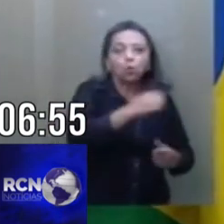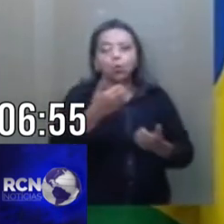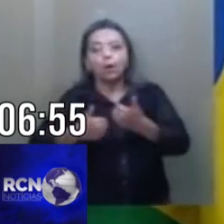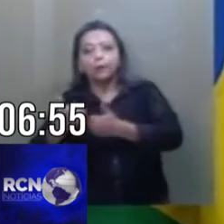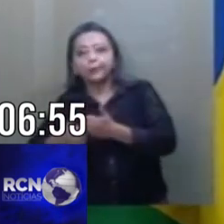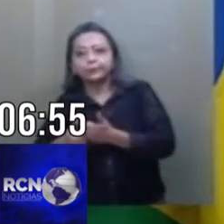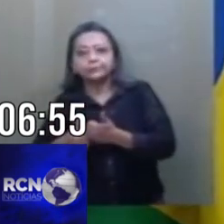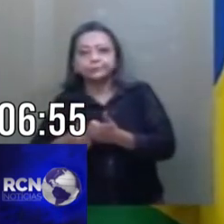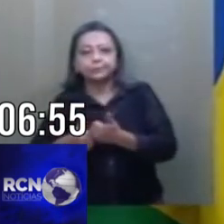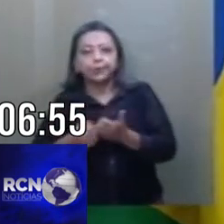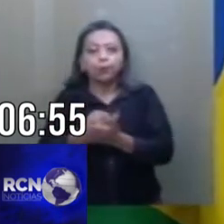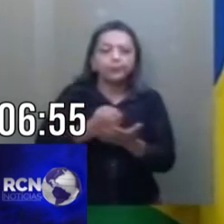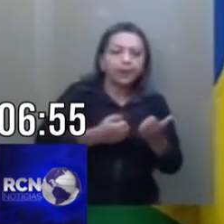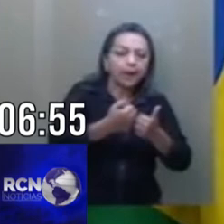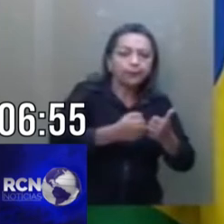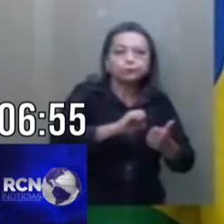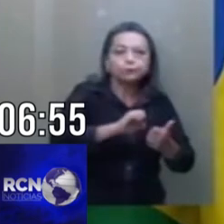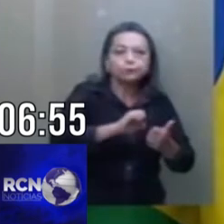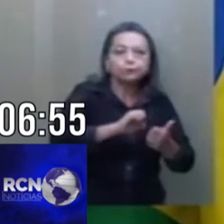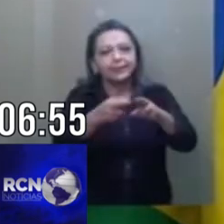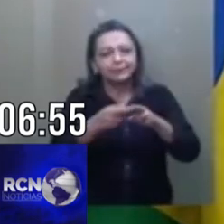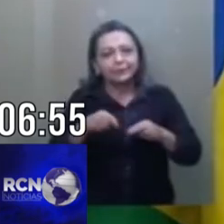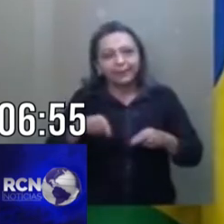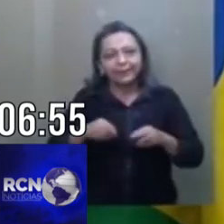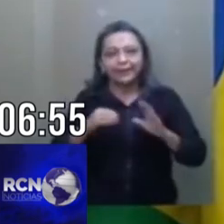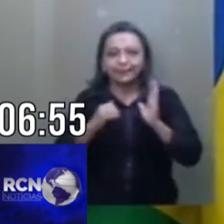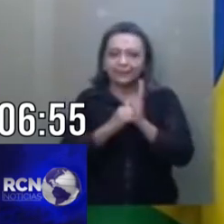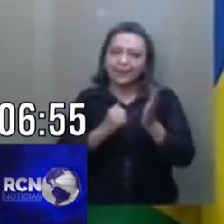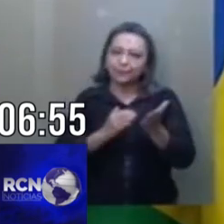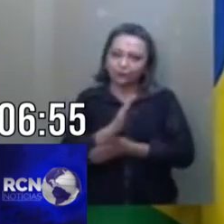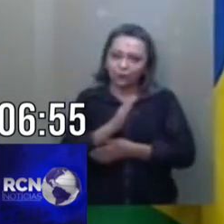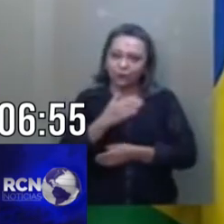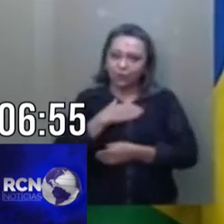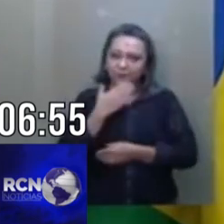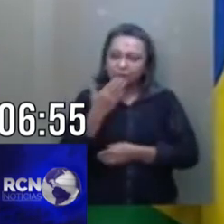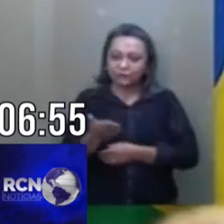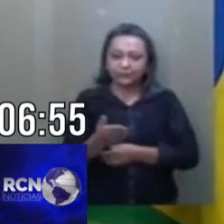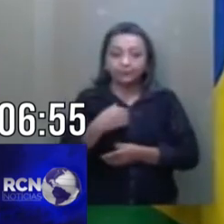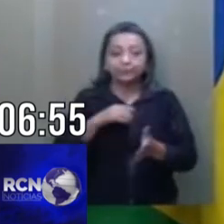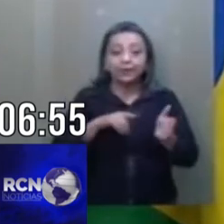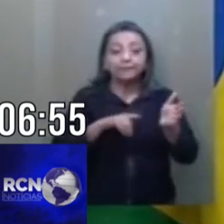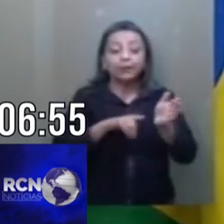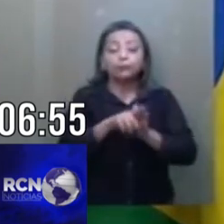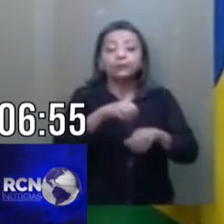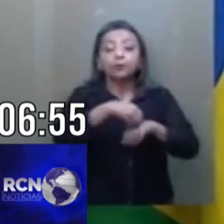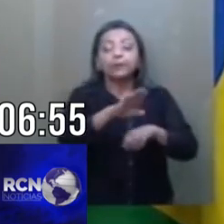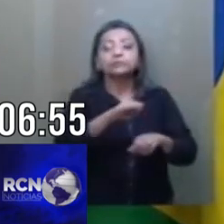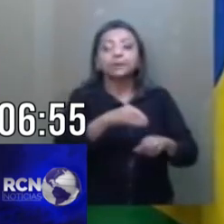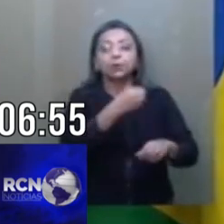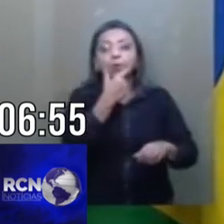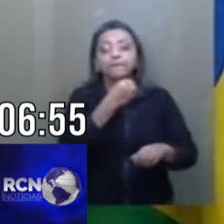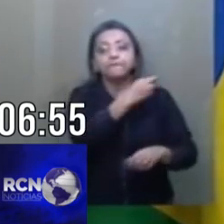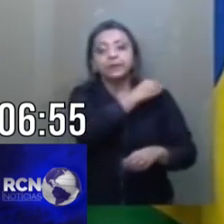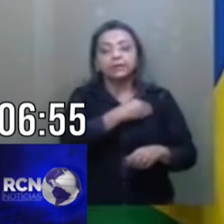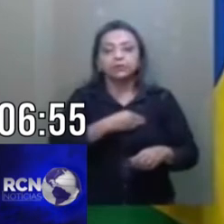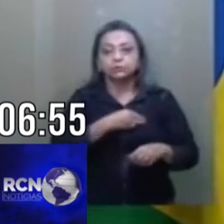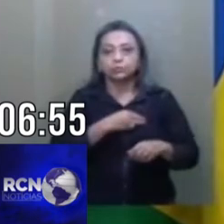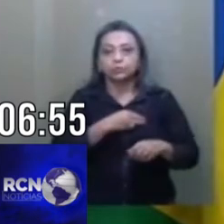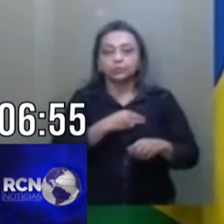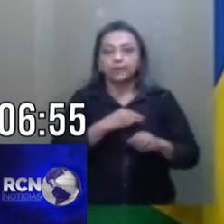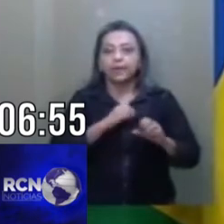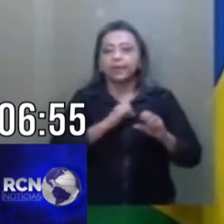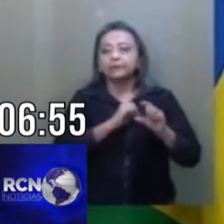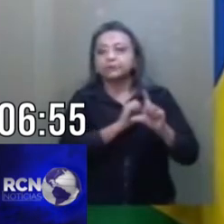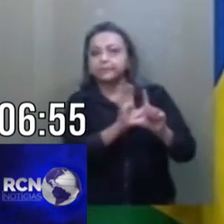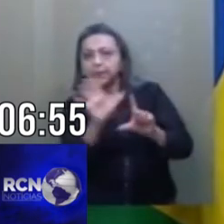arroz e o feijão, e o botijão de gás. As perguntas que eu deixo para o ministro de Minas e Energia e para o presidente da